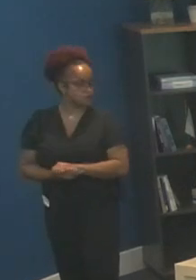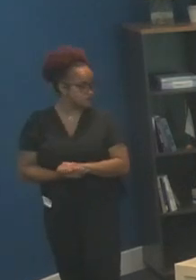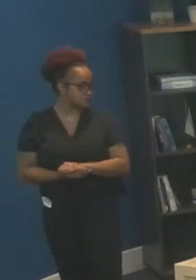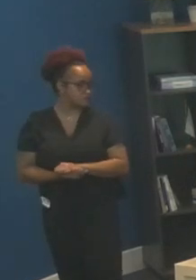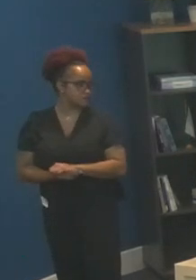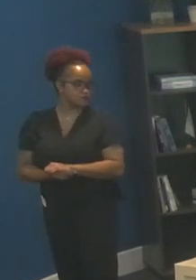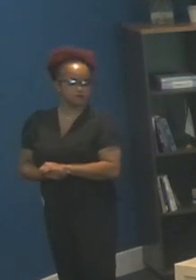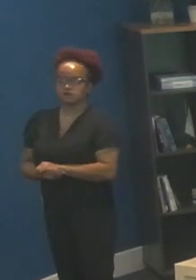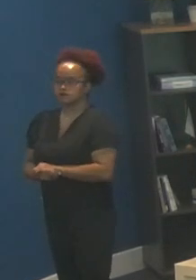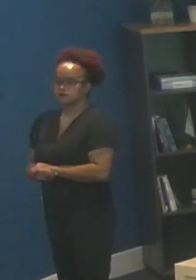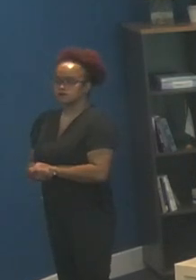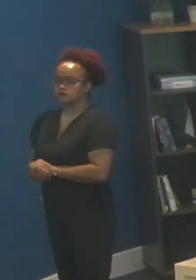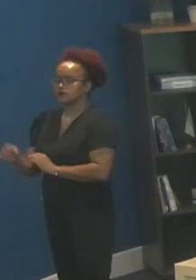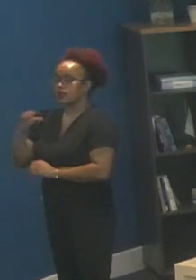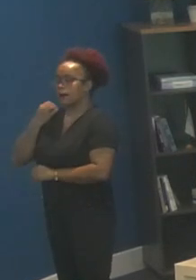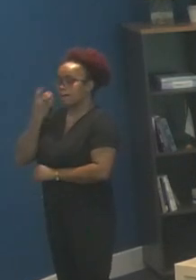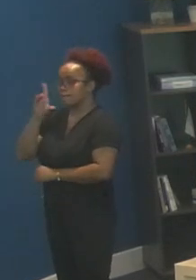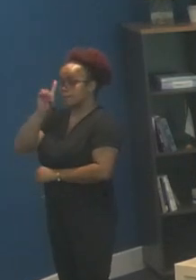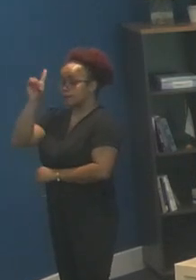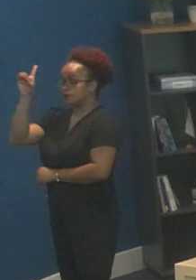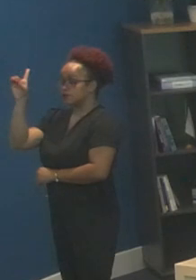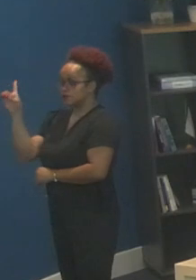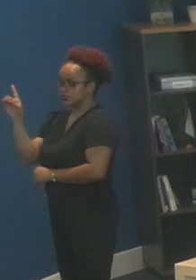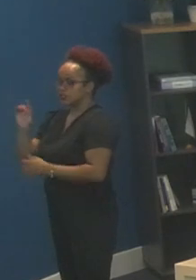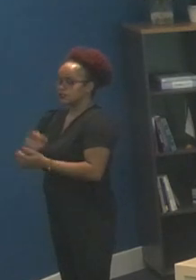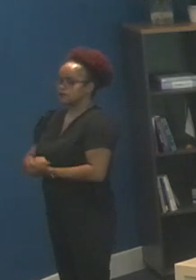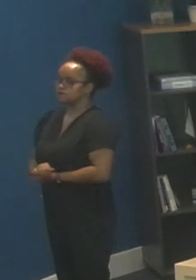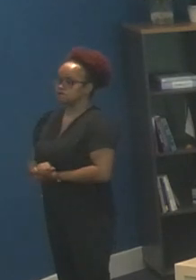Fale. É, bom dia.